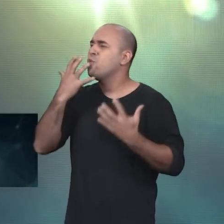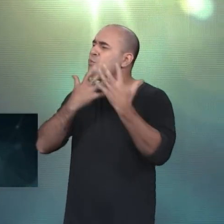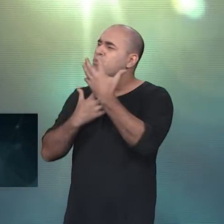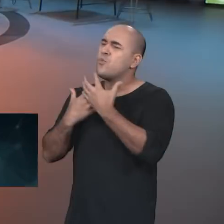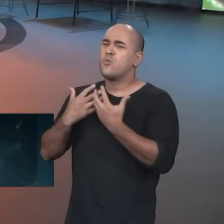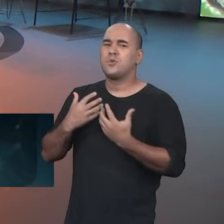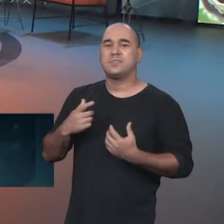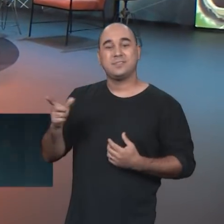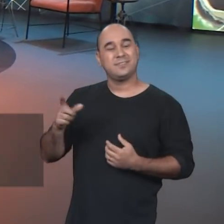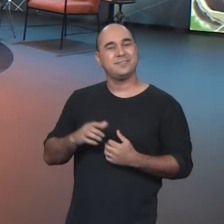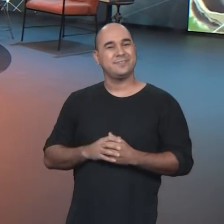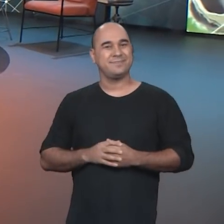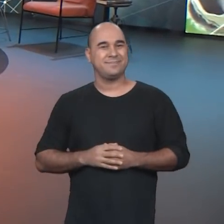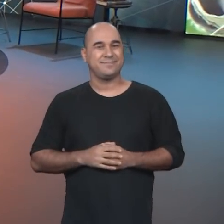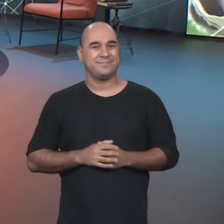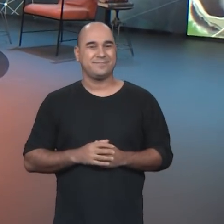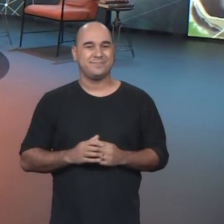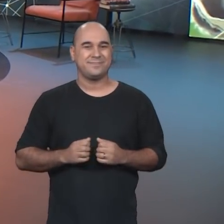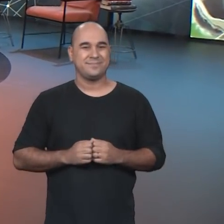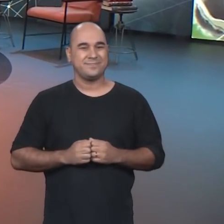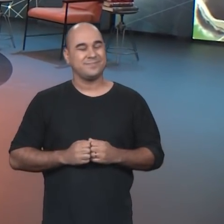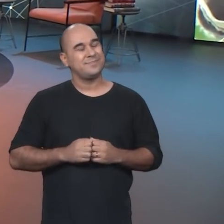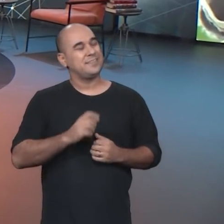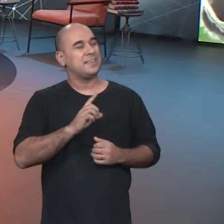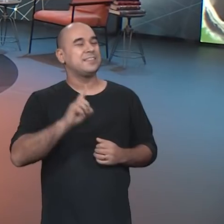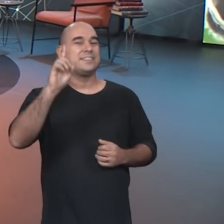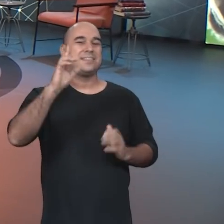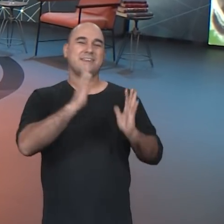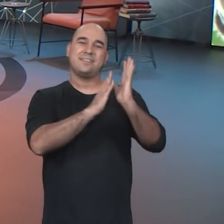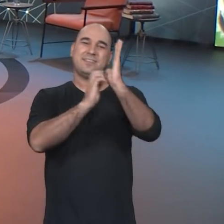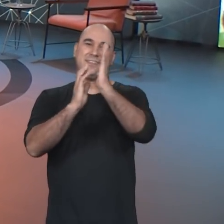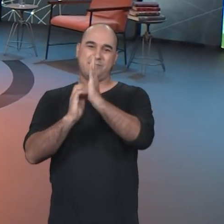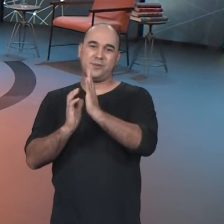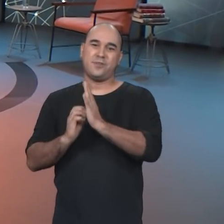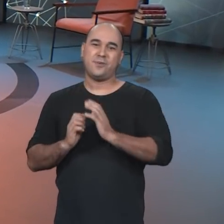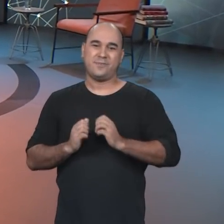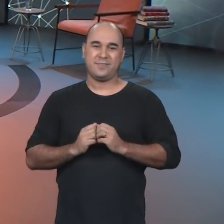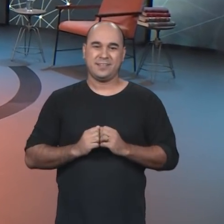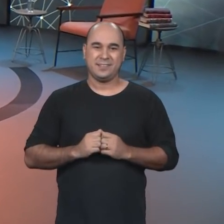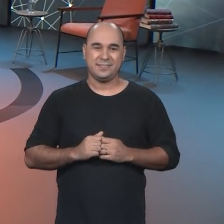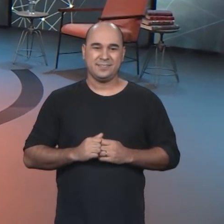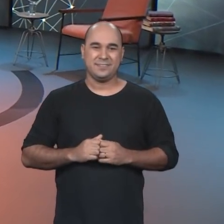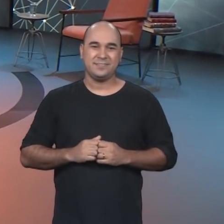é a Cíntia. Obrigada, Deus seja louvado. Amém. Amém.